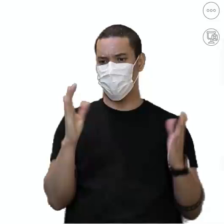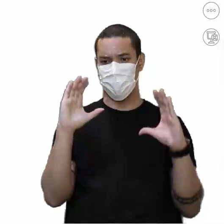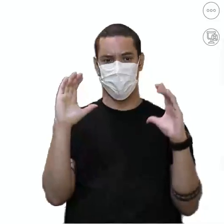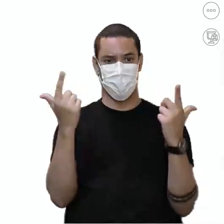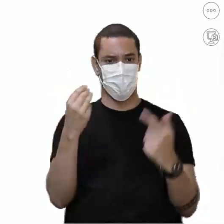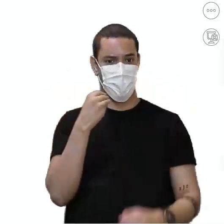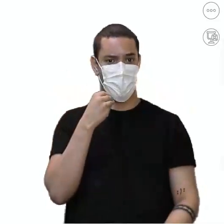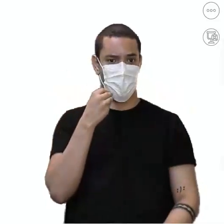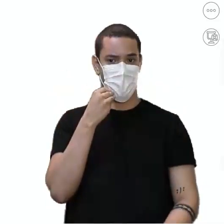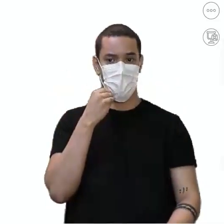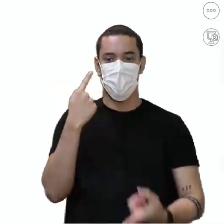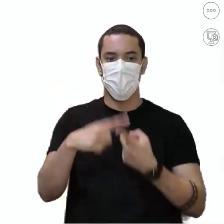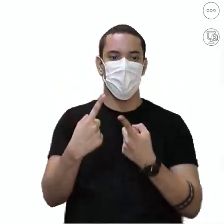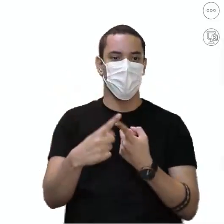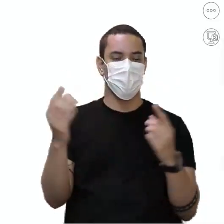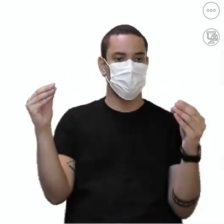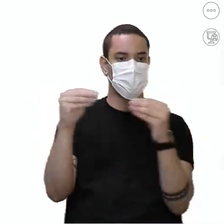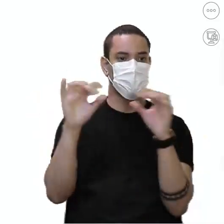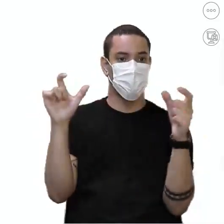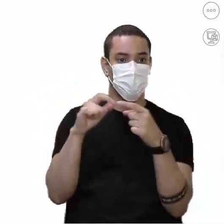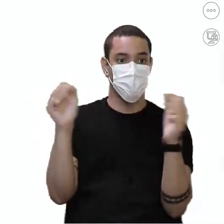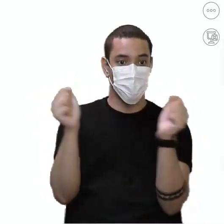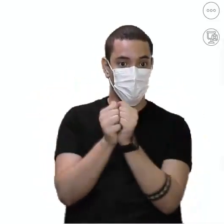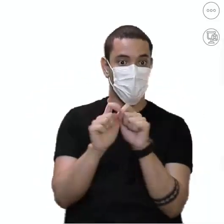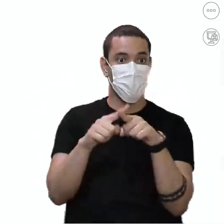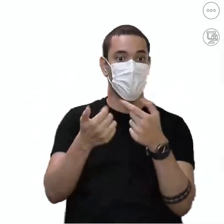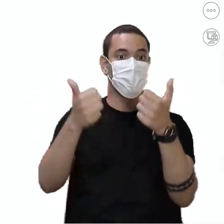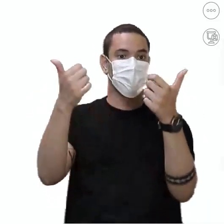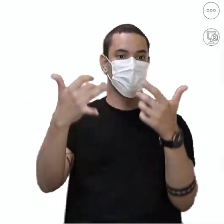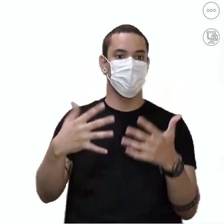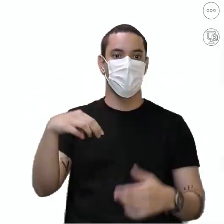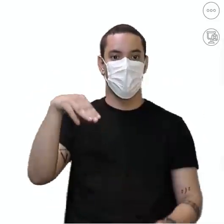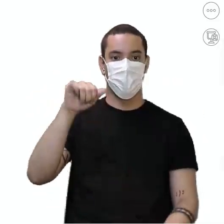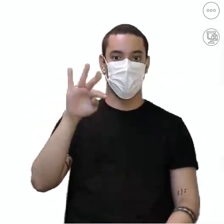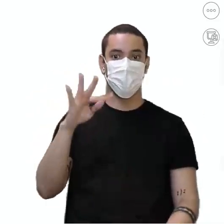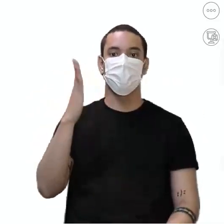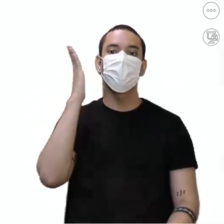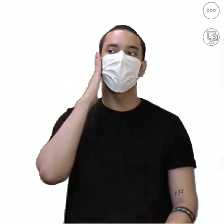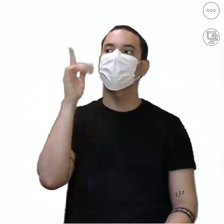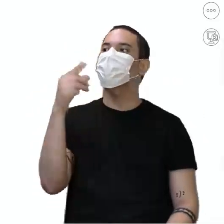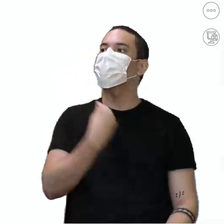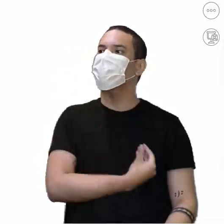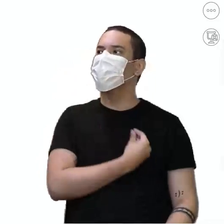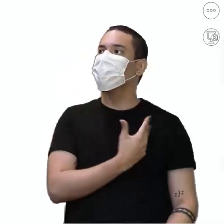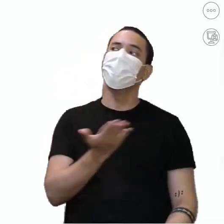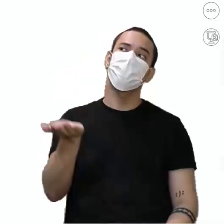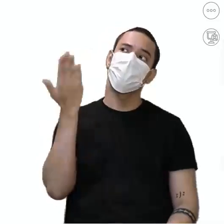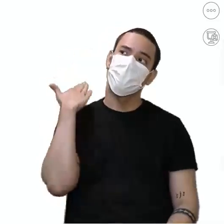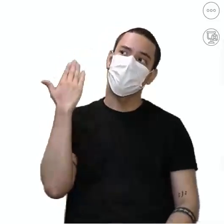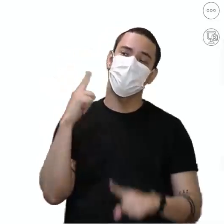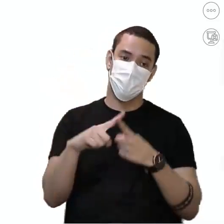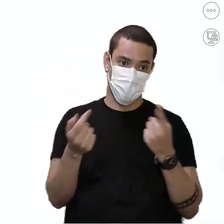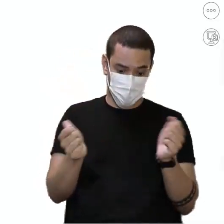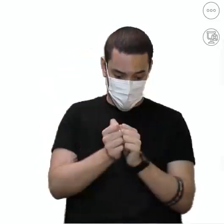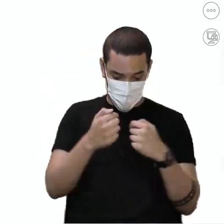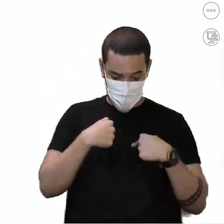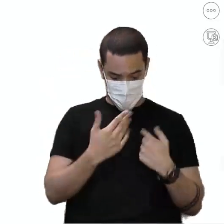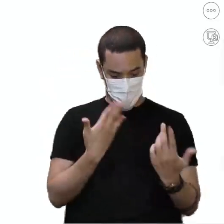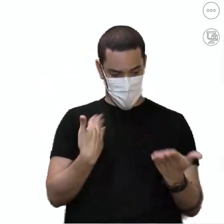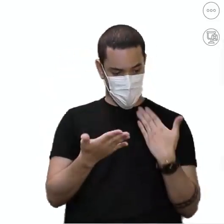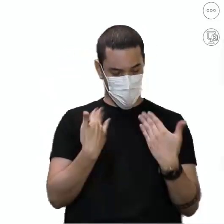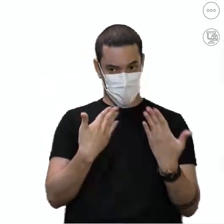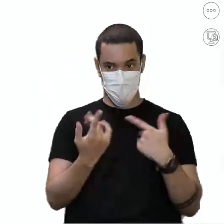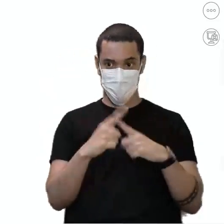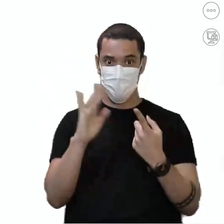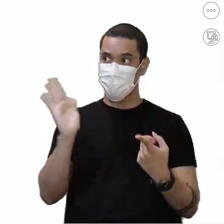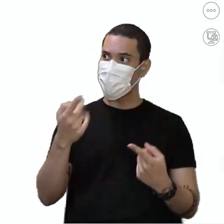Matt gone to? Agora, se eu estou falando com Matt e quero saber onde ele esteve, mas ele está aqui comigo, ele